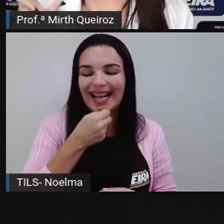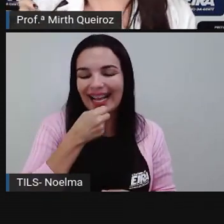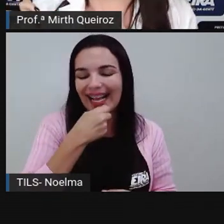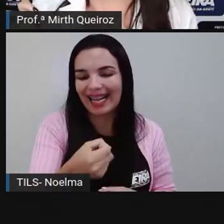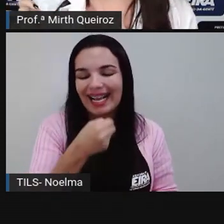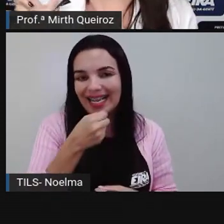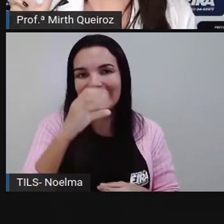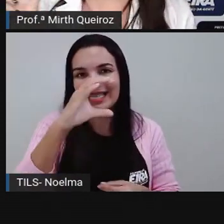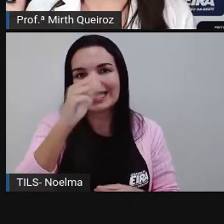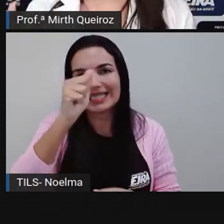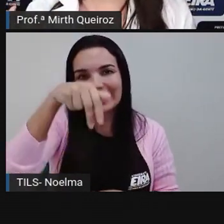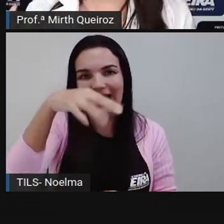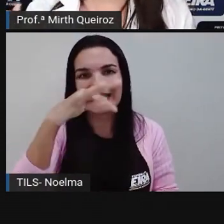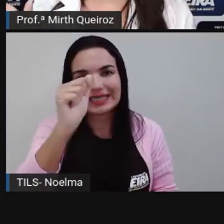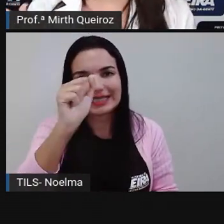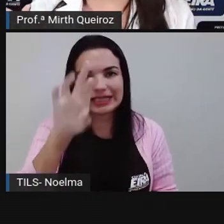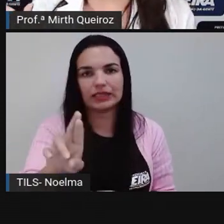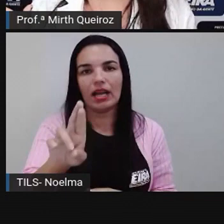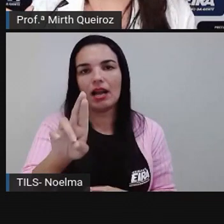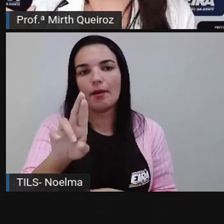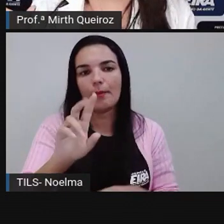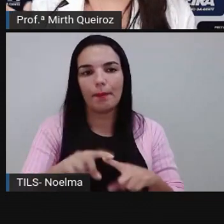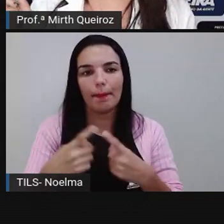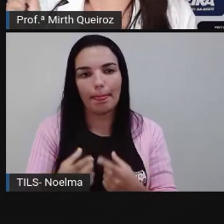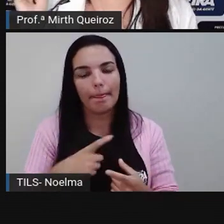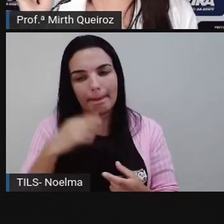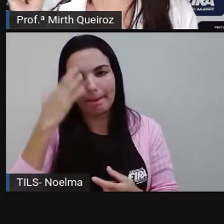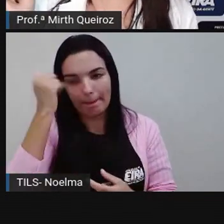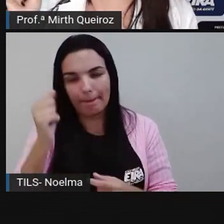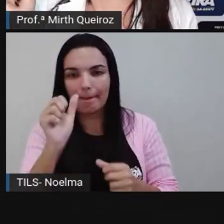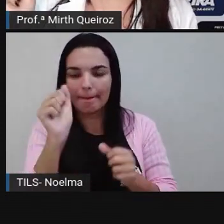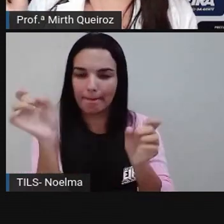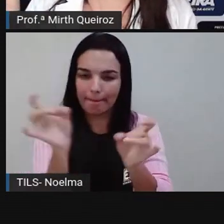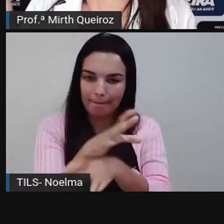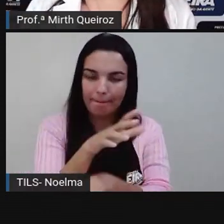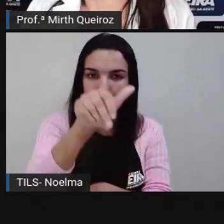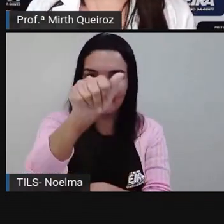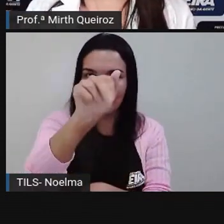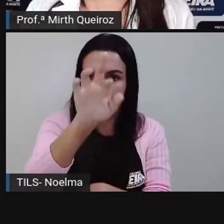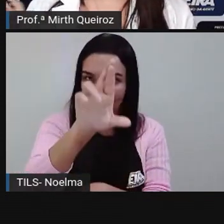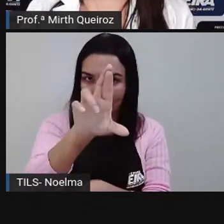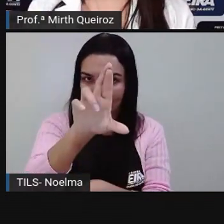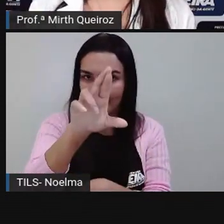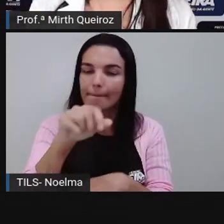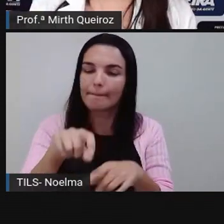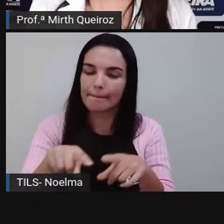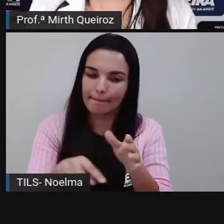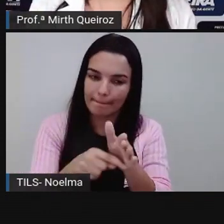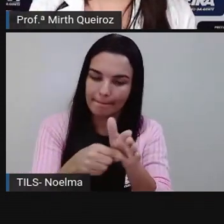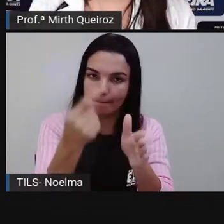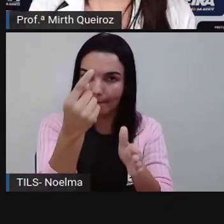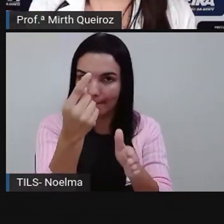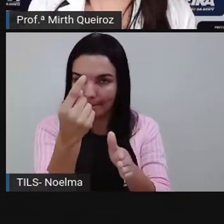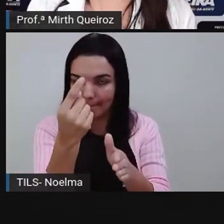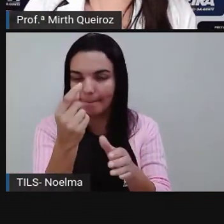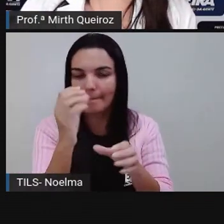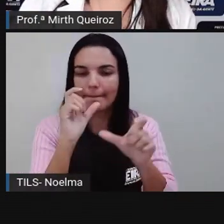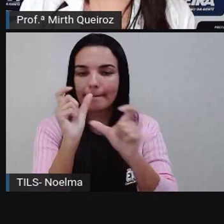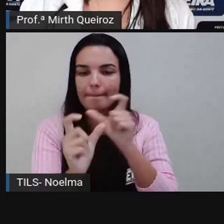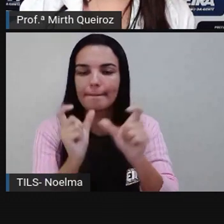Então, eu já sei, indica cantar, cantar está no infinitivo. Termina em R, certo? Então, só é transformar